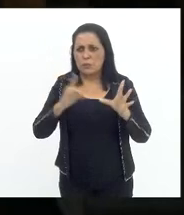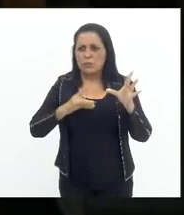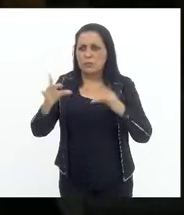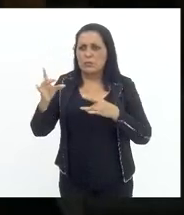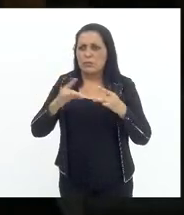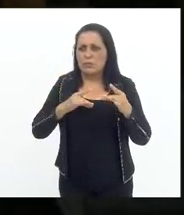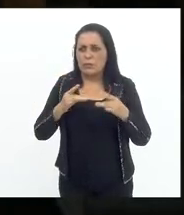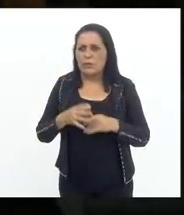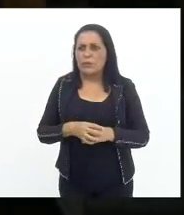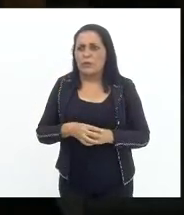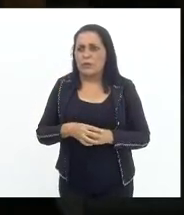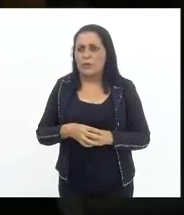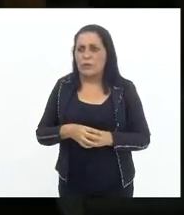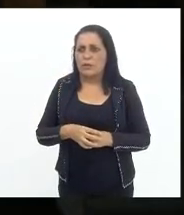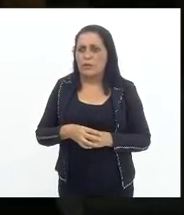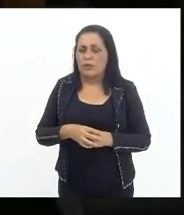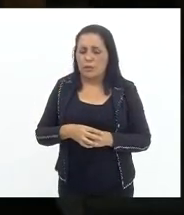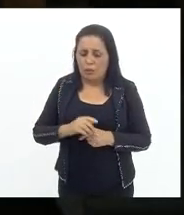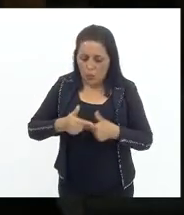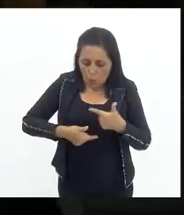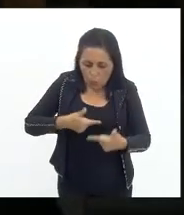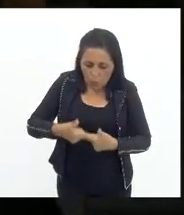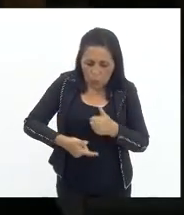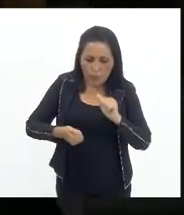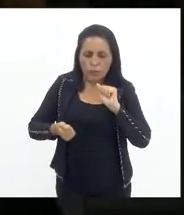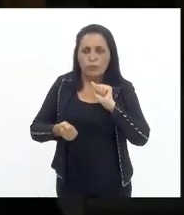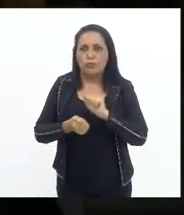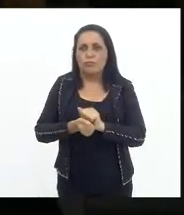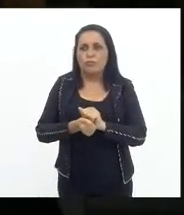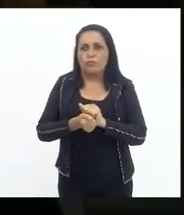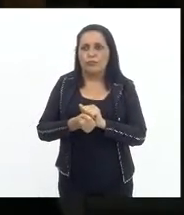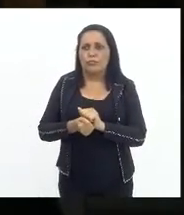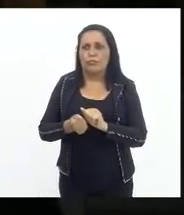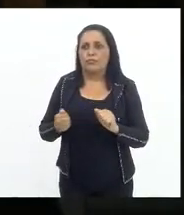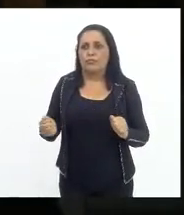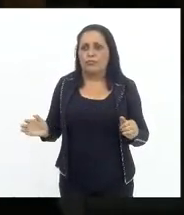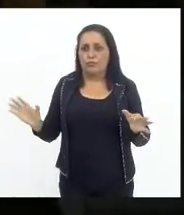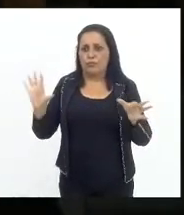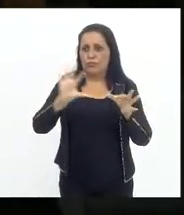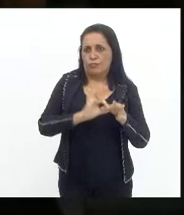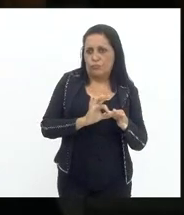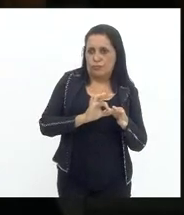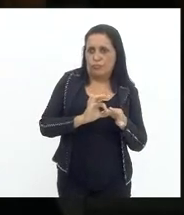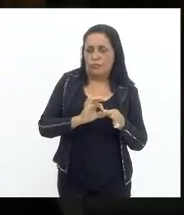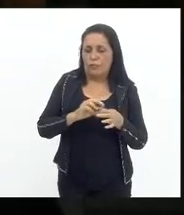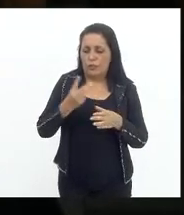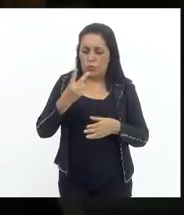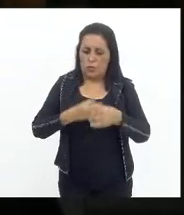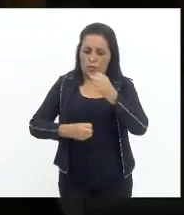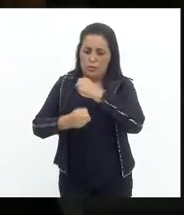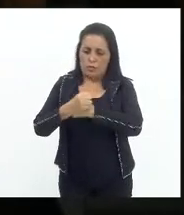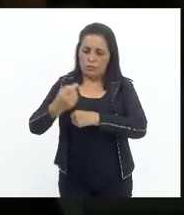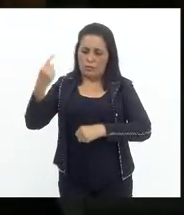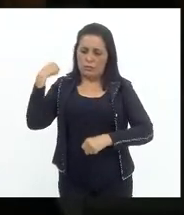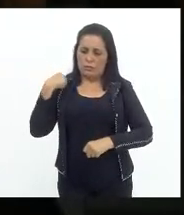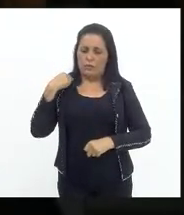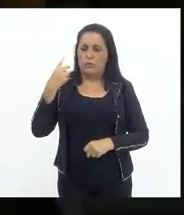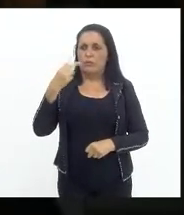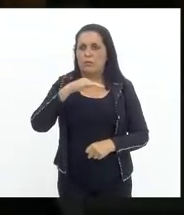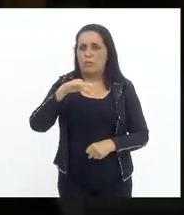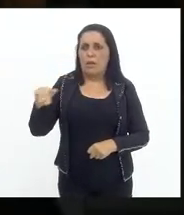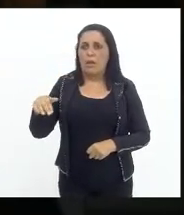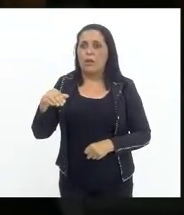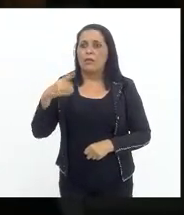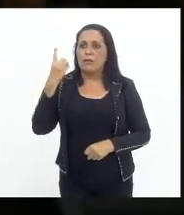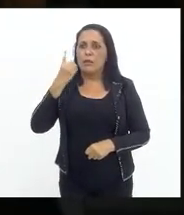agregam a essa luta. Mais recentemente, há 2 anos e meio,